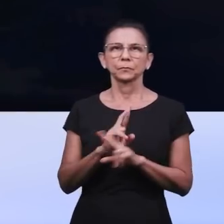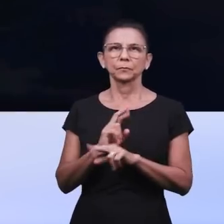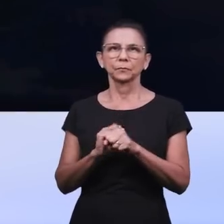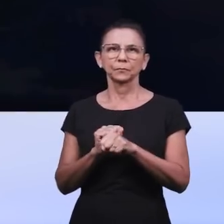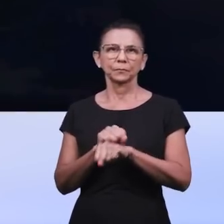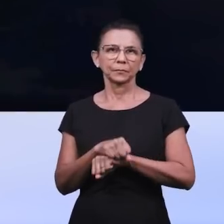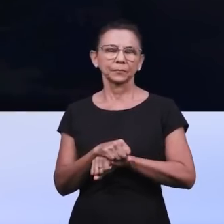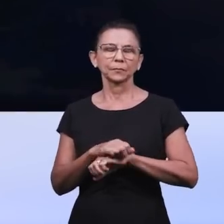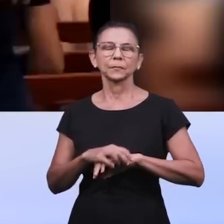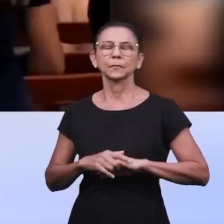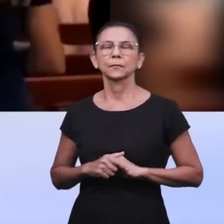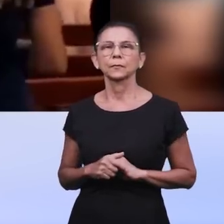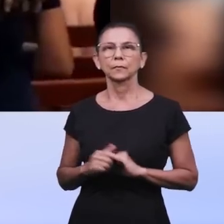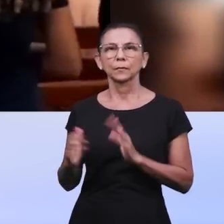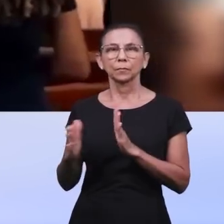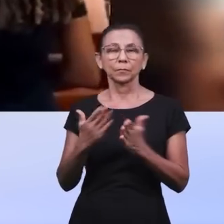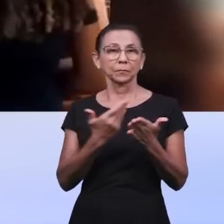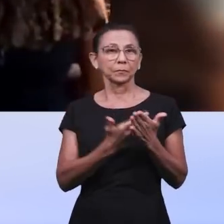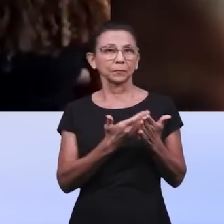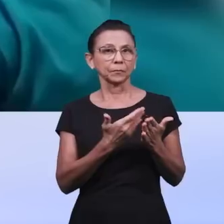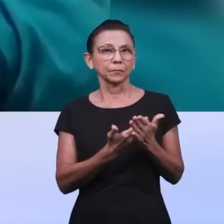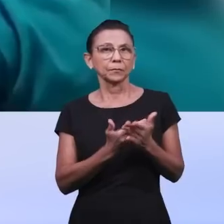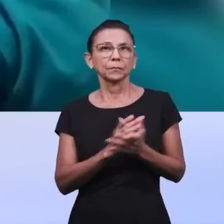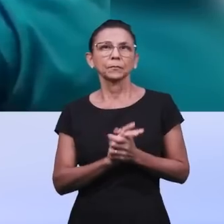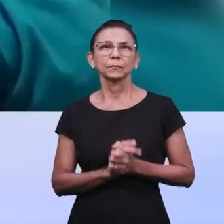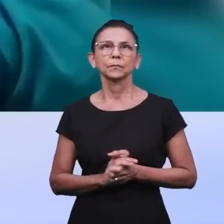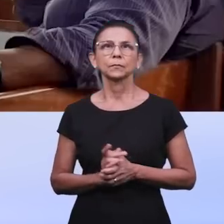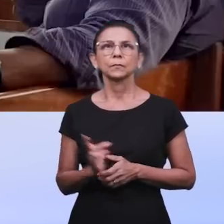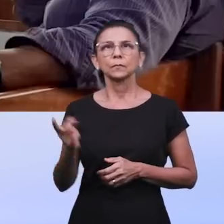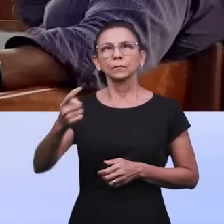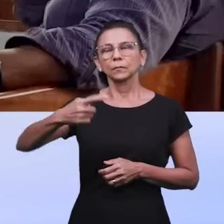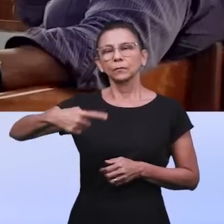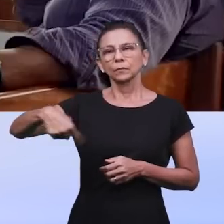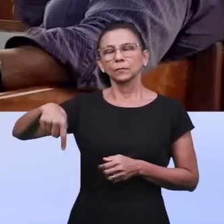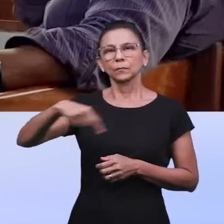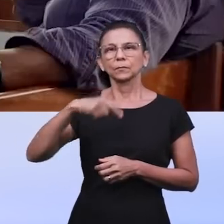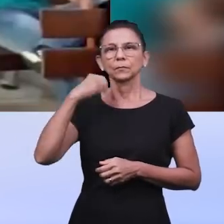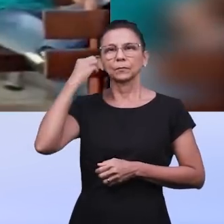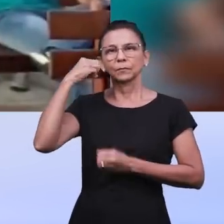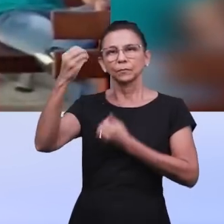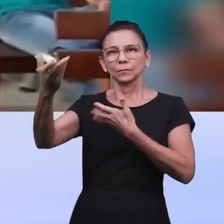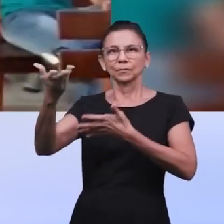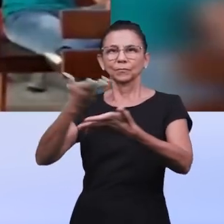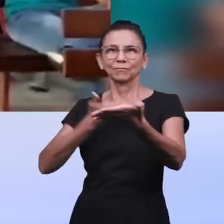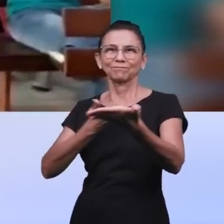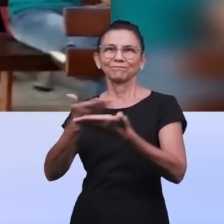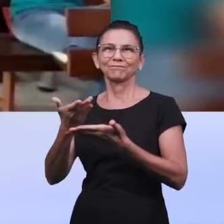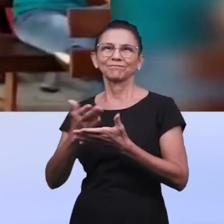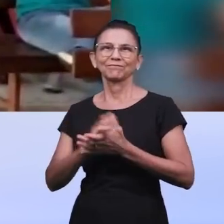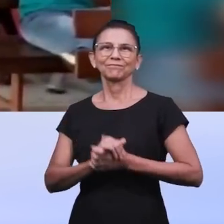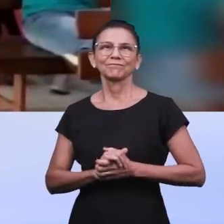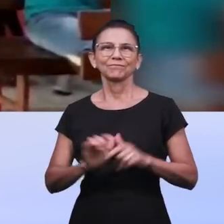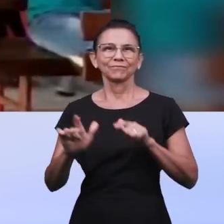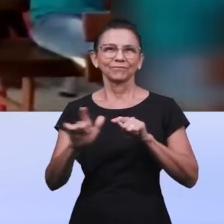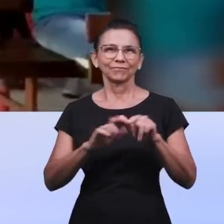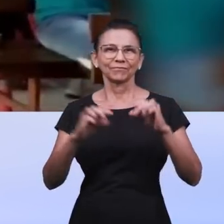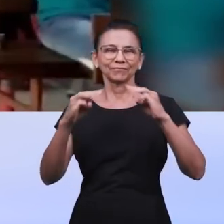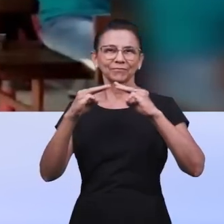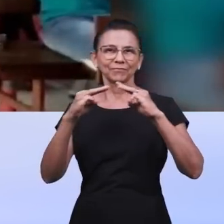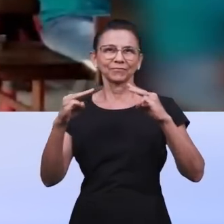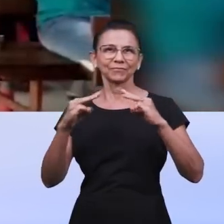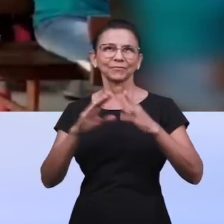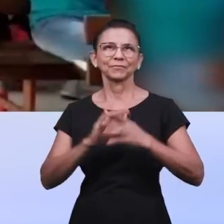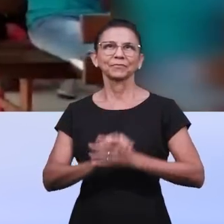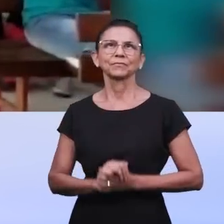segundo, o obreiro é digno do seu salário. Durante as aulas, os irmãos puderam compartilhar as suas experiências